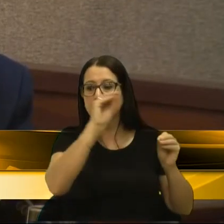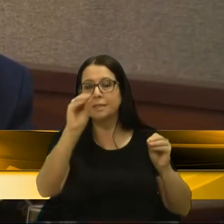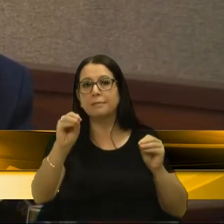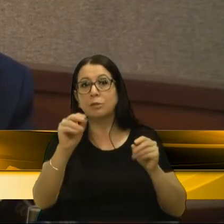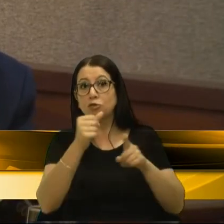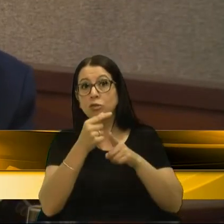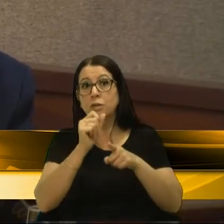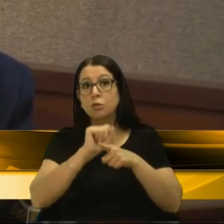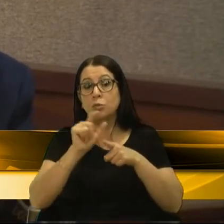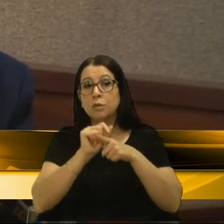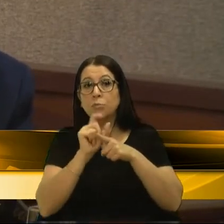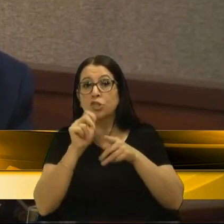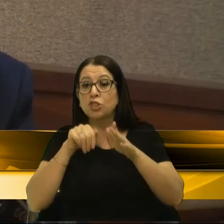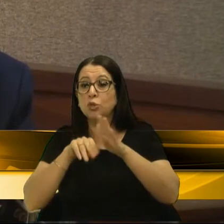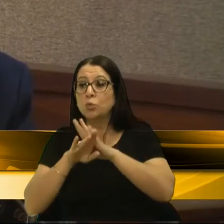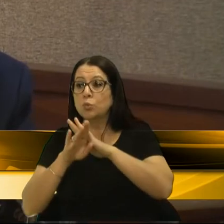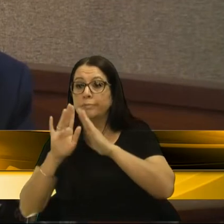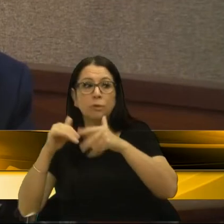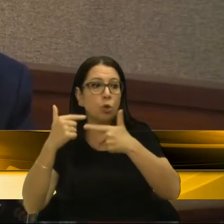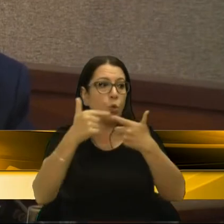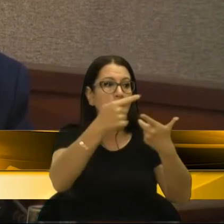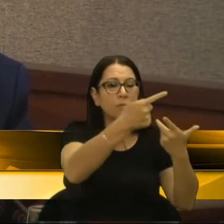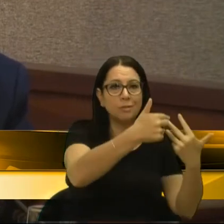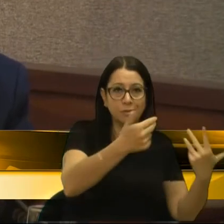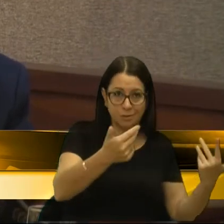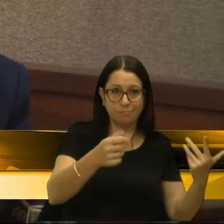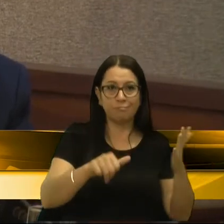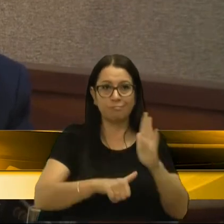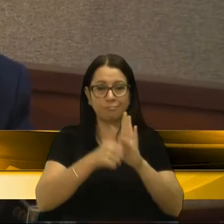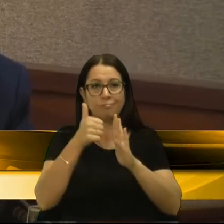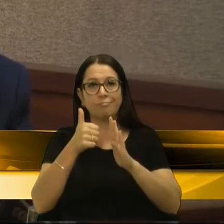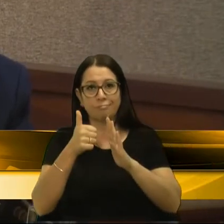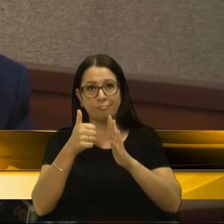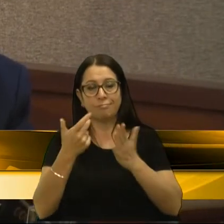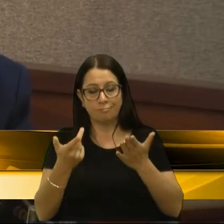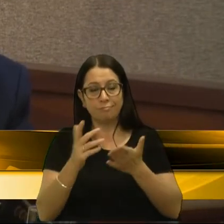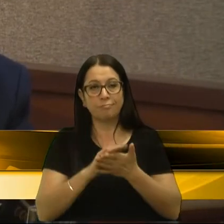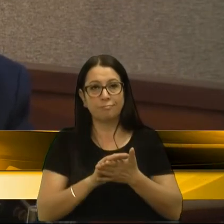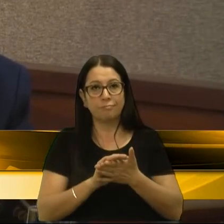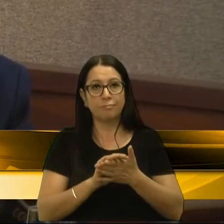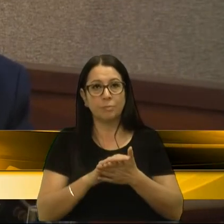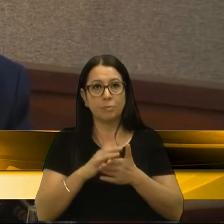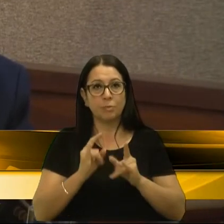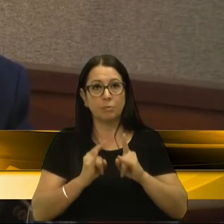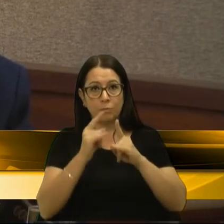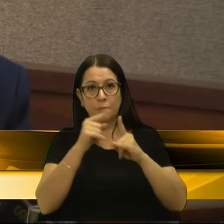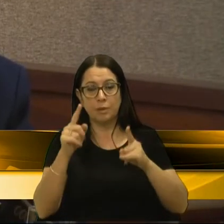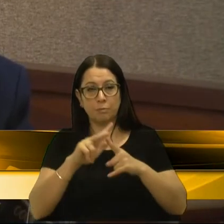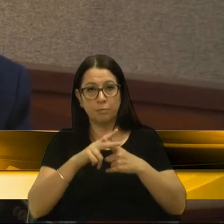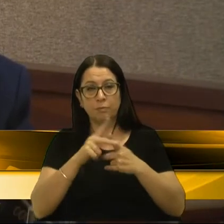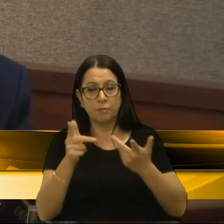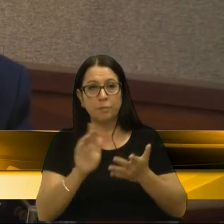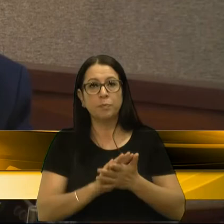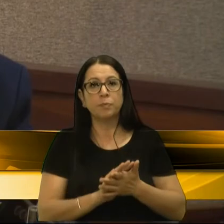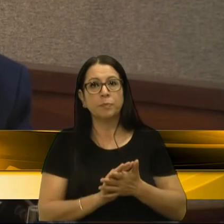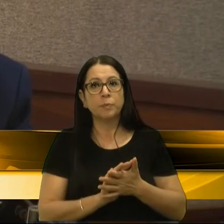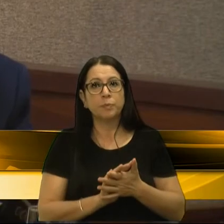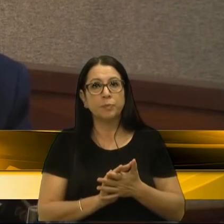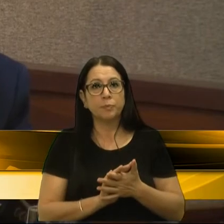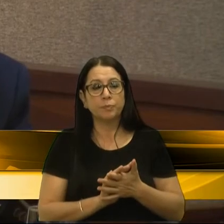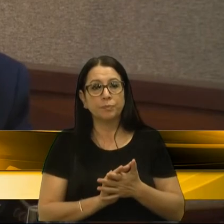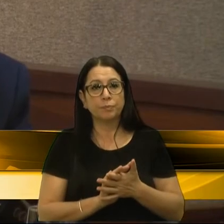aluguel poderia ser reinvestido em melhorias naquele imóvel, que aquele imóvel precisa de manutenção. E